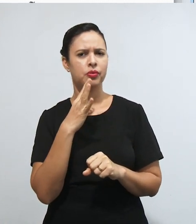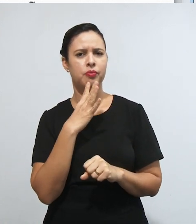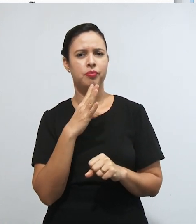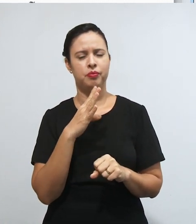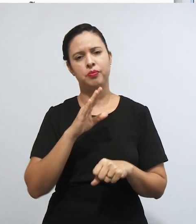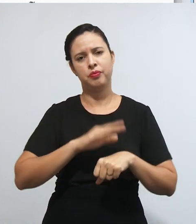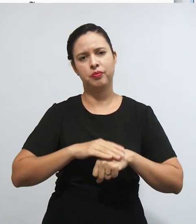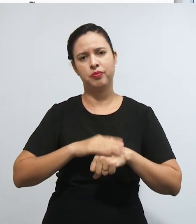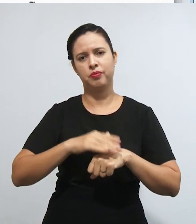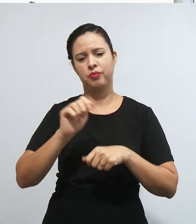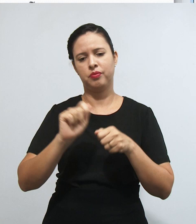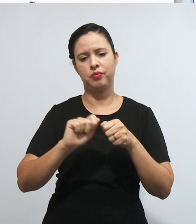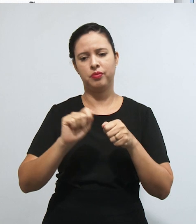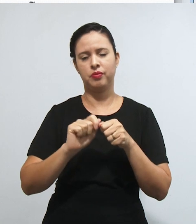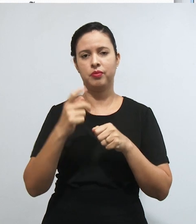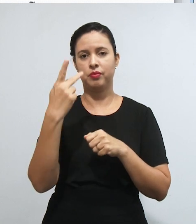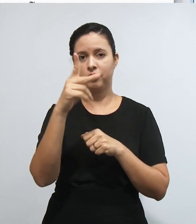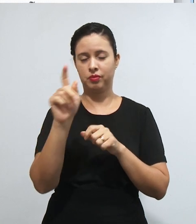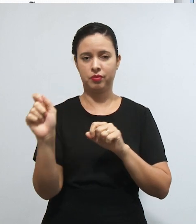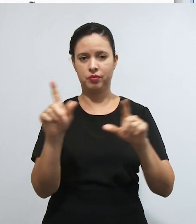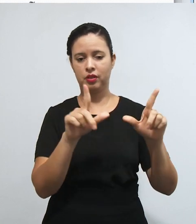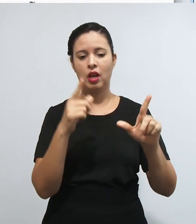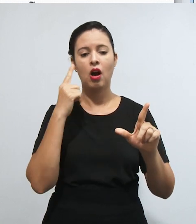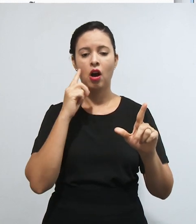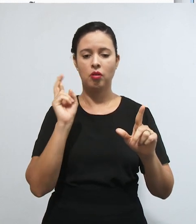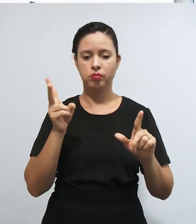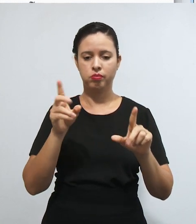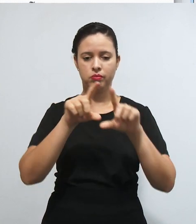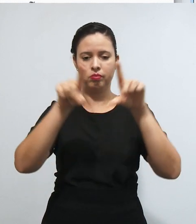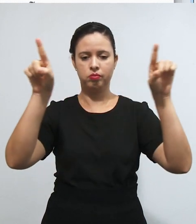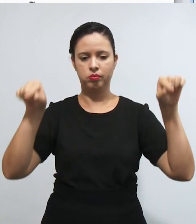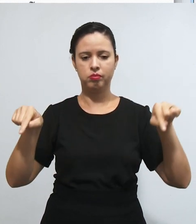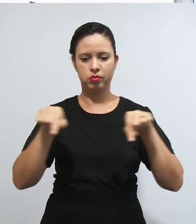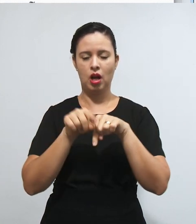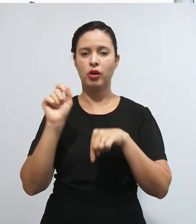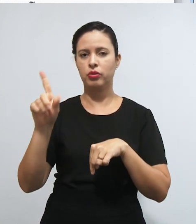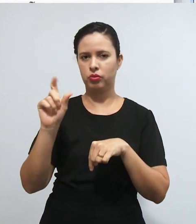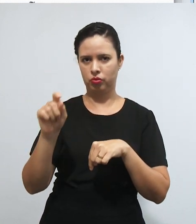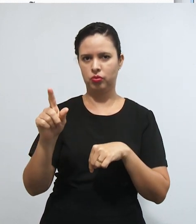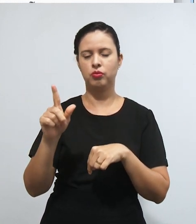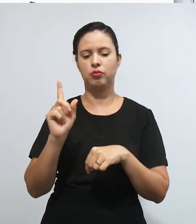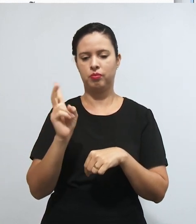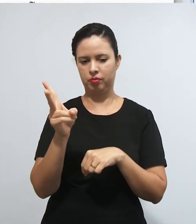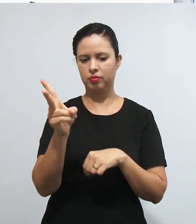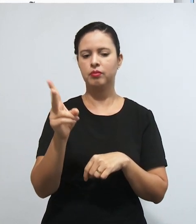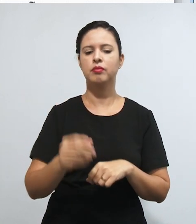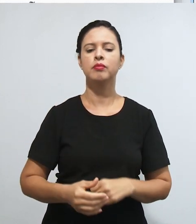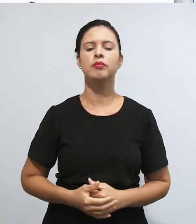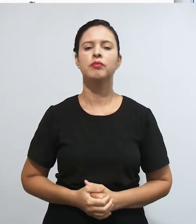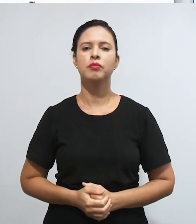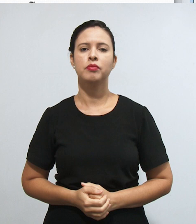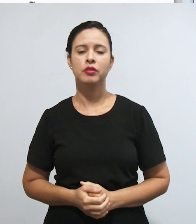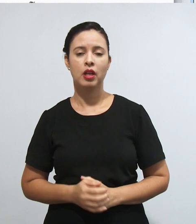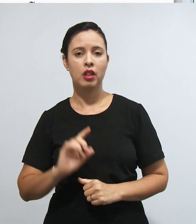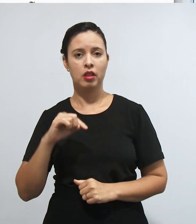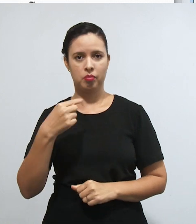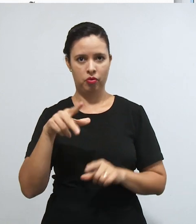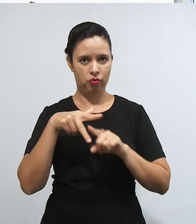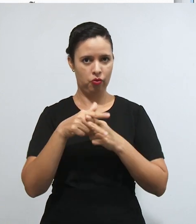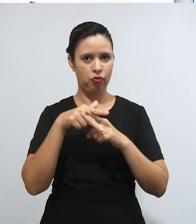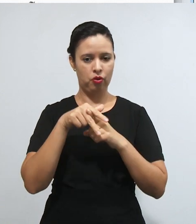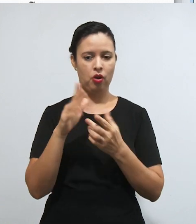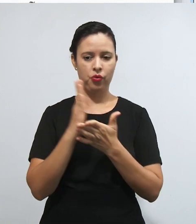do seu slide. Tá? Eu vou deixar esse design aqui, justamente que ele vai me fazer ter que fazer algumas configurações que eu quero